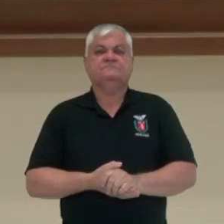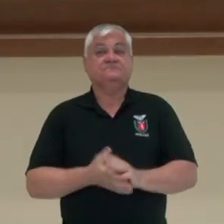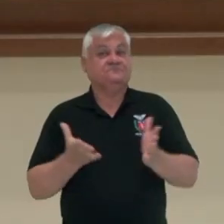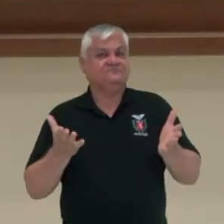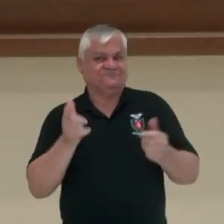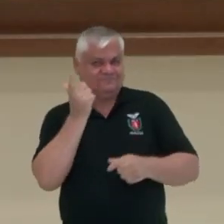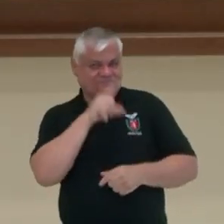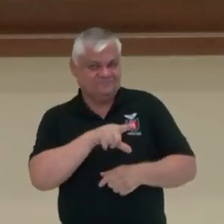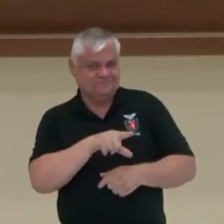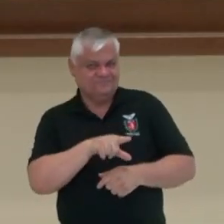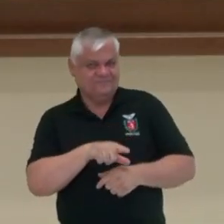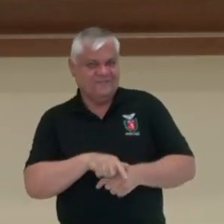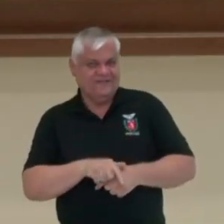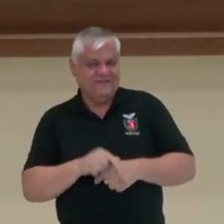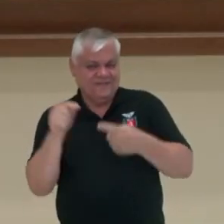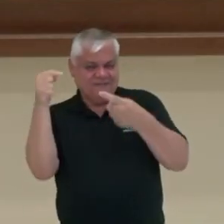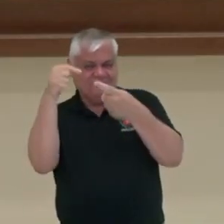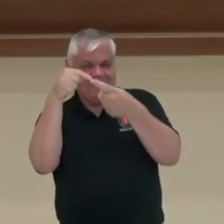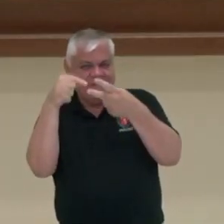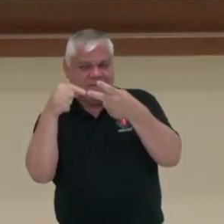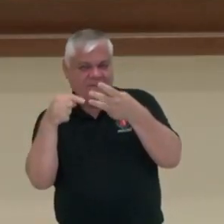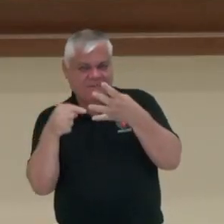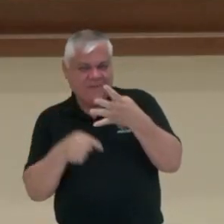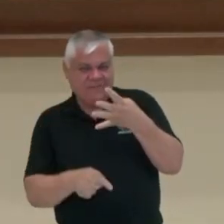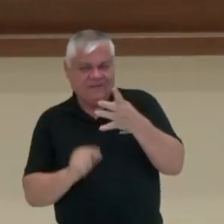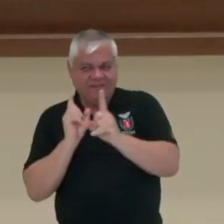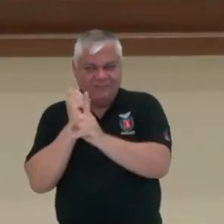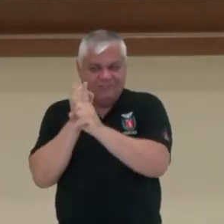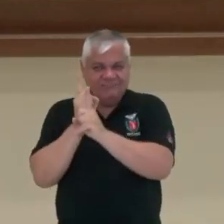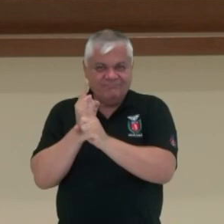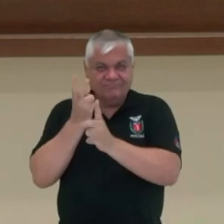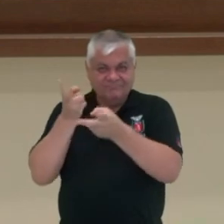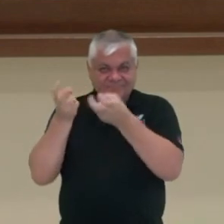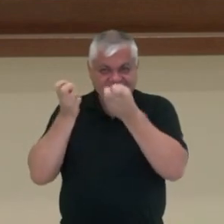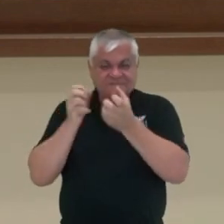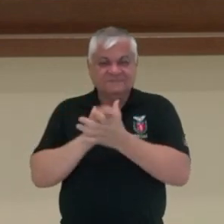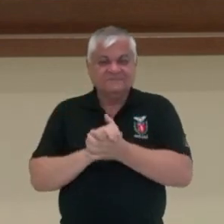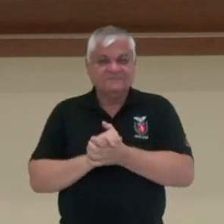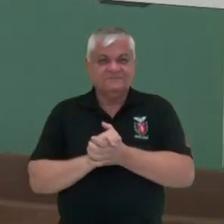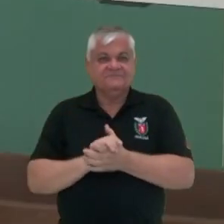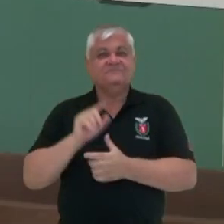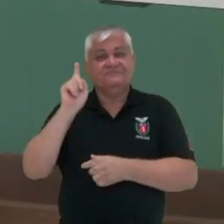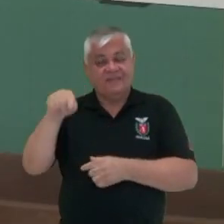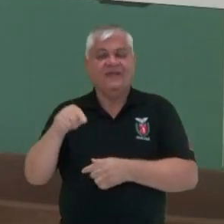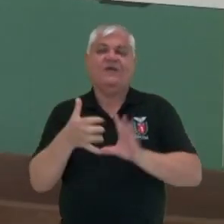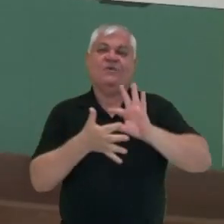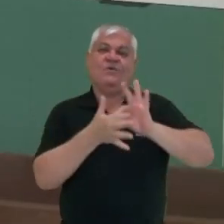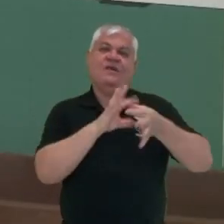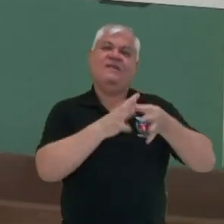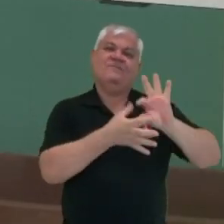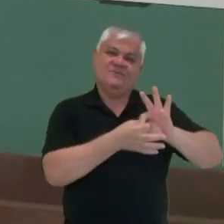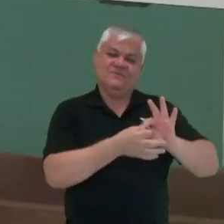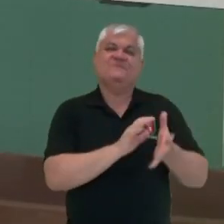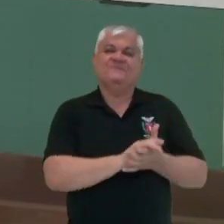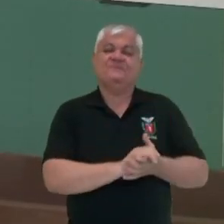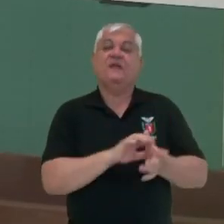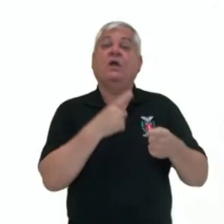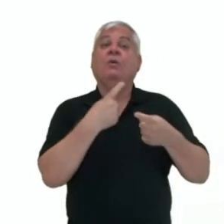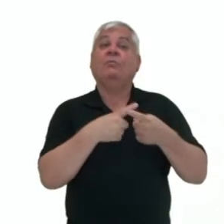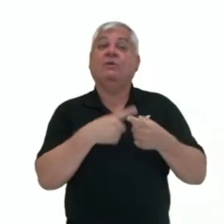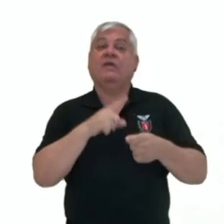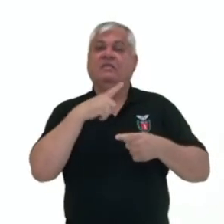E aí, encontraram várias características? Então, esse aqui a gente pode dizer que é o boxe olímpico, né, por